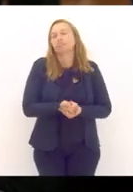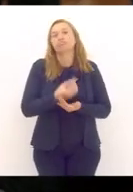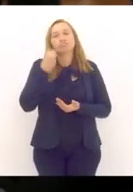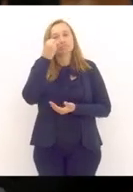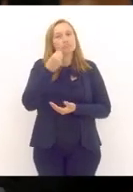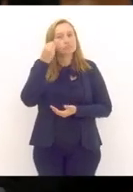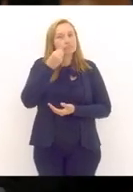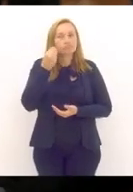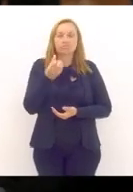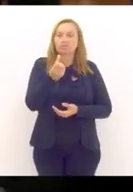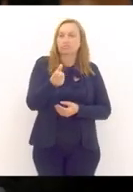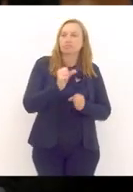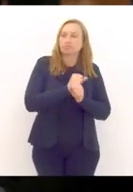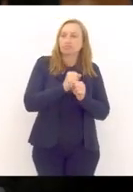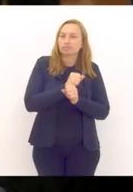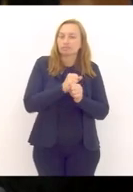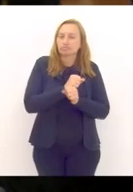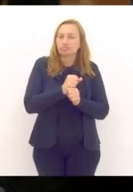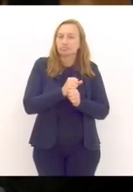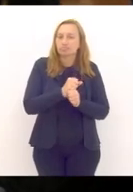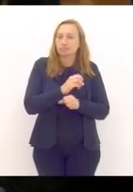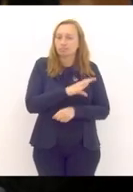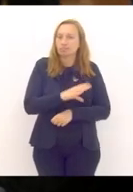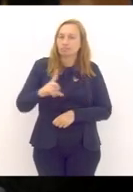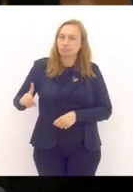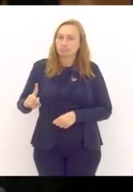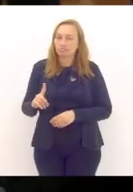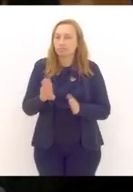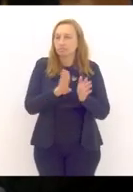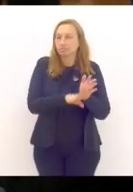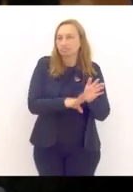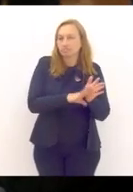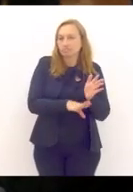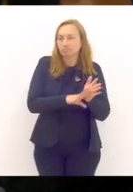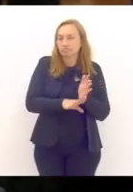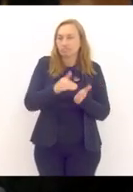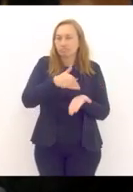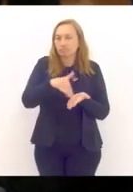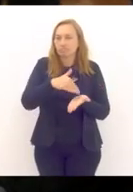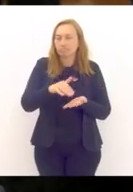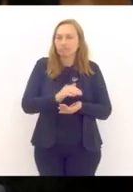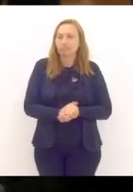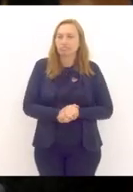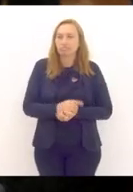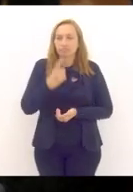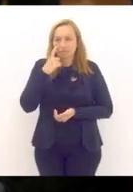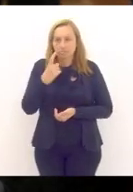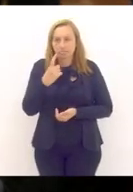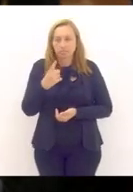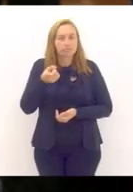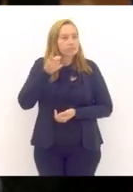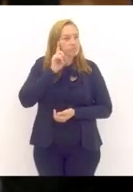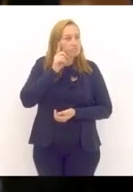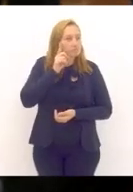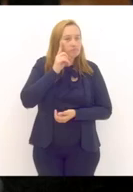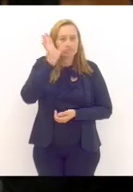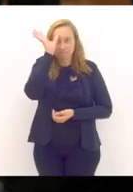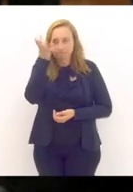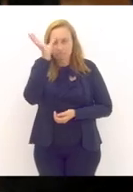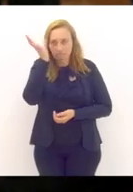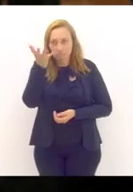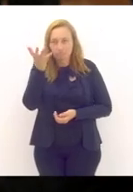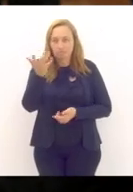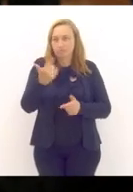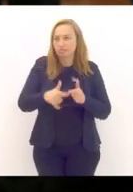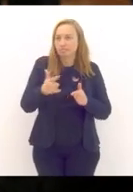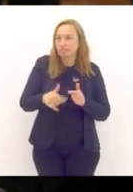experiência de ficar 6 anos como ordenador de despesas e secretário, e a gente fica sempre na missão do dia a dia de resolver problema, quando a gente